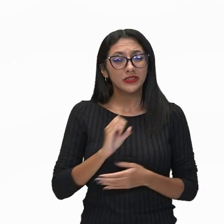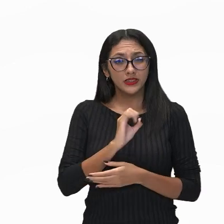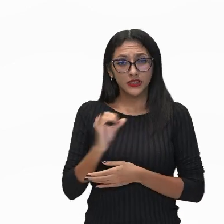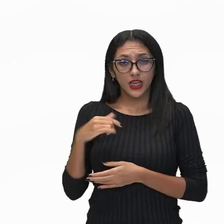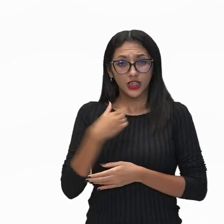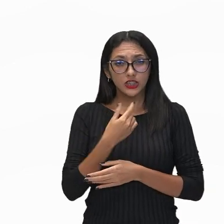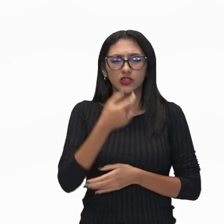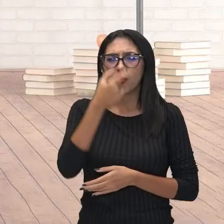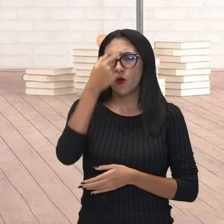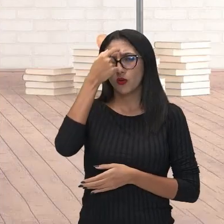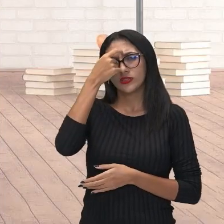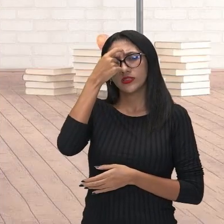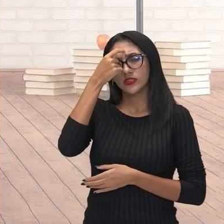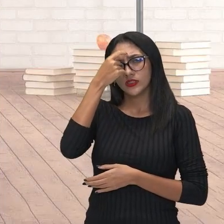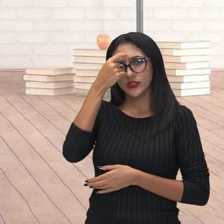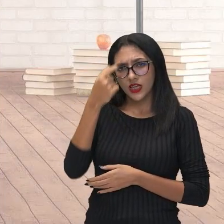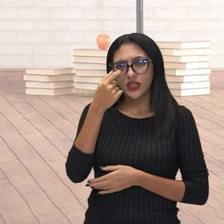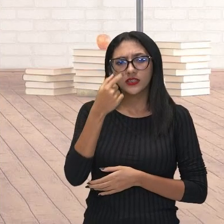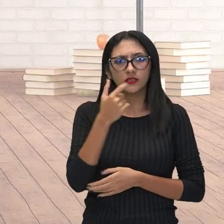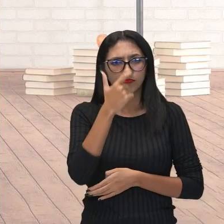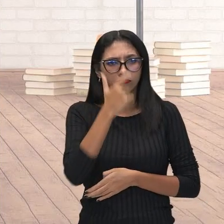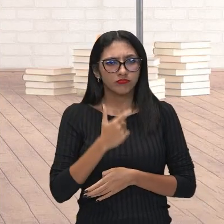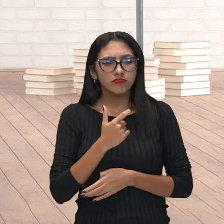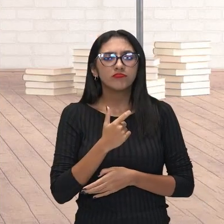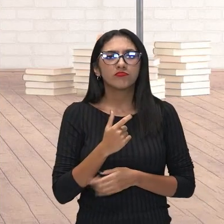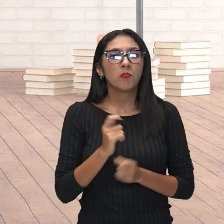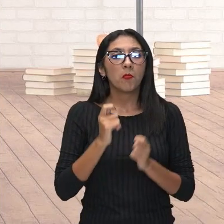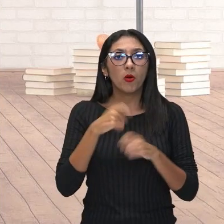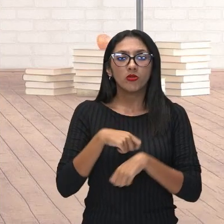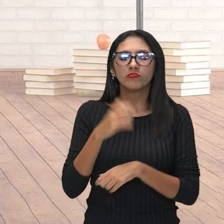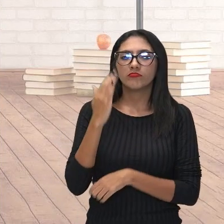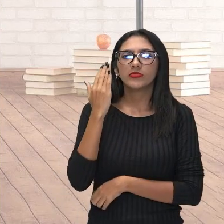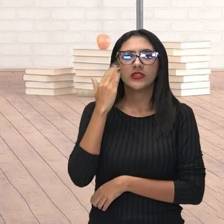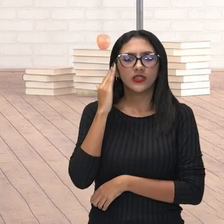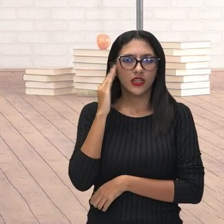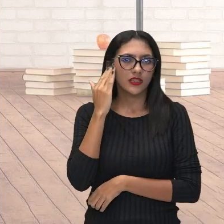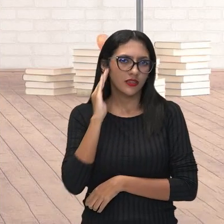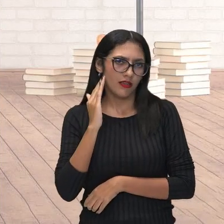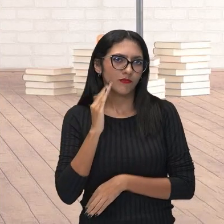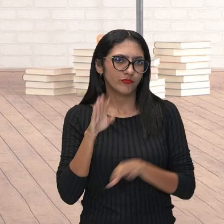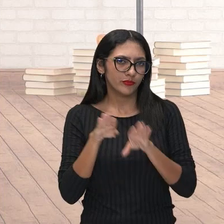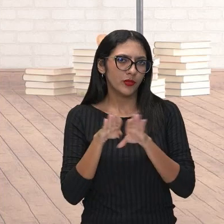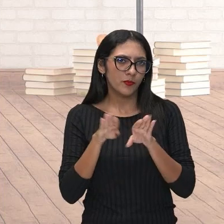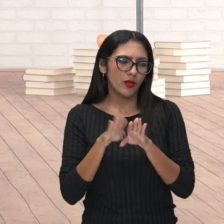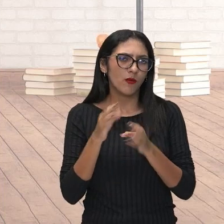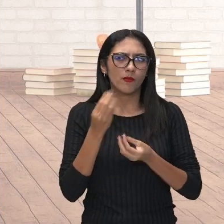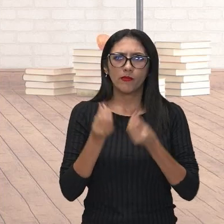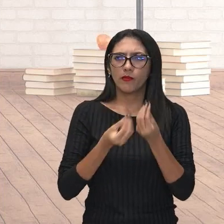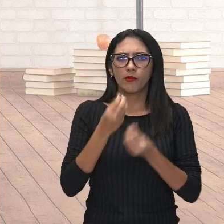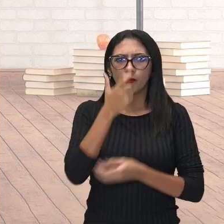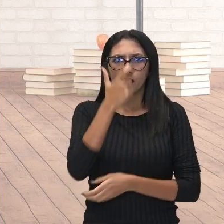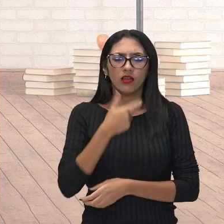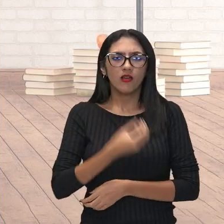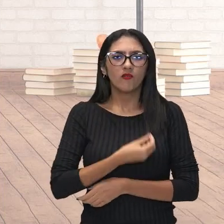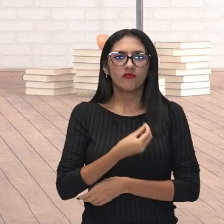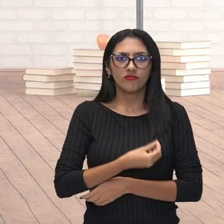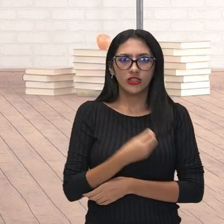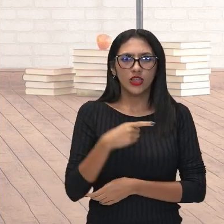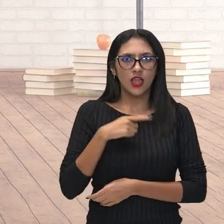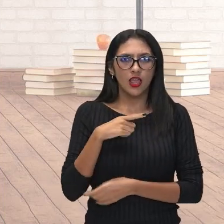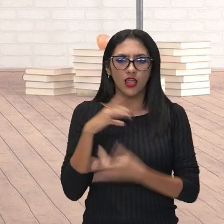me move, que eu consigo entender que quem eu sou, que eu faço parte